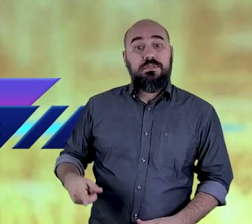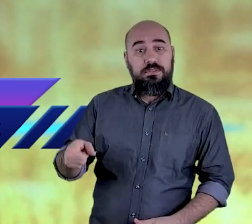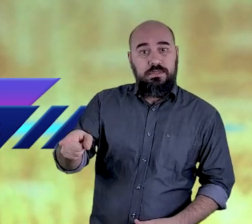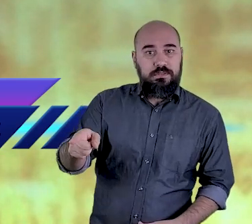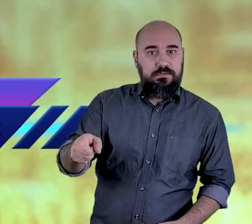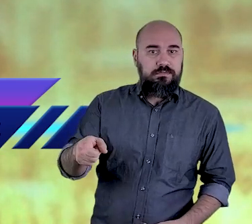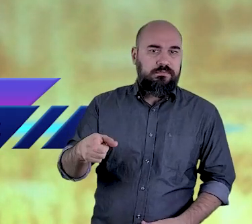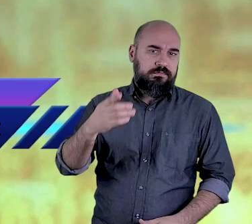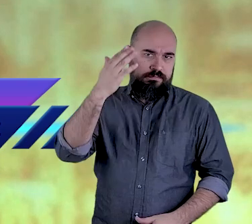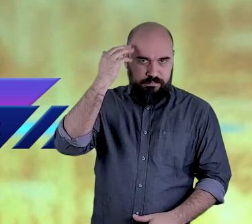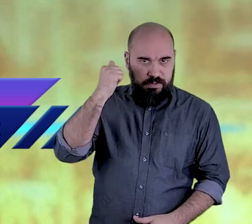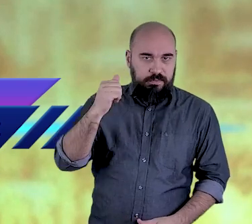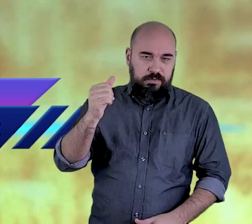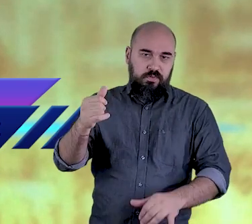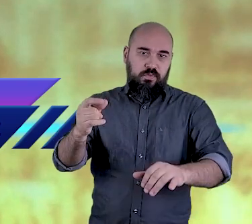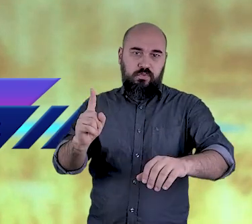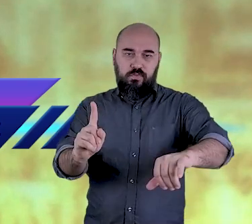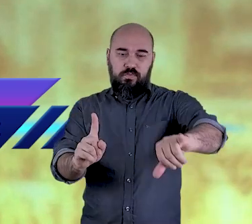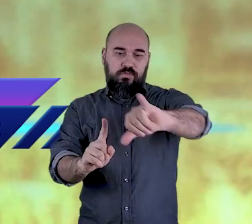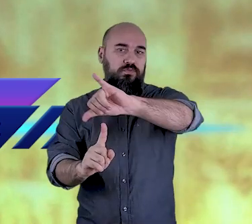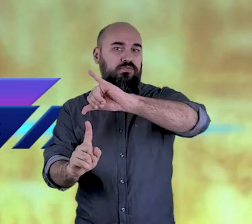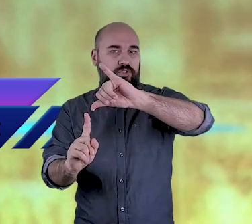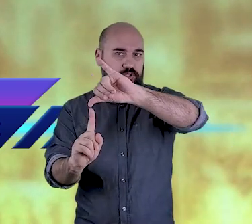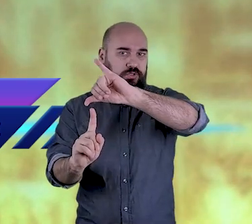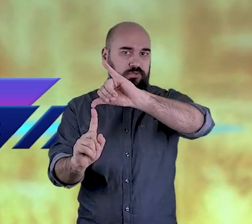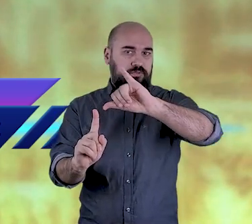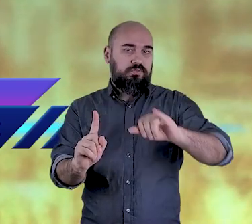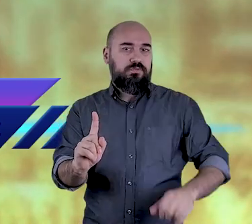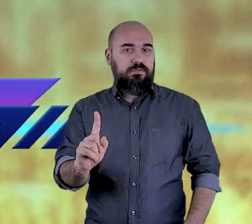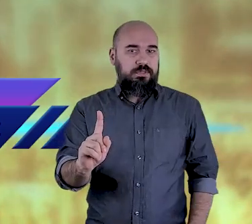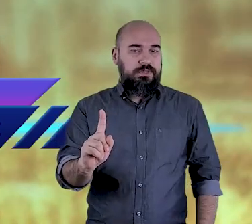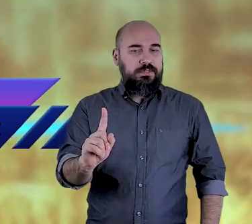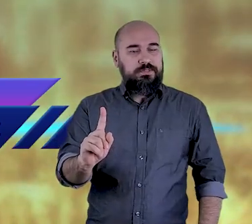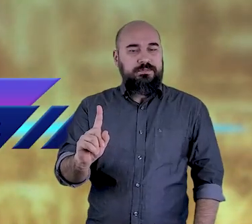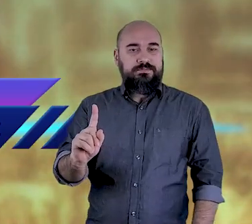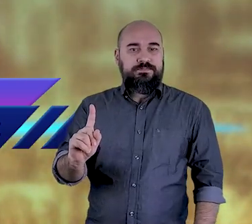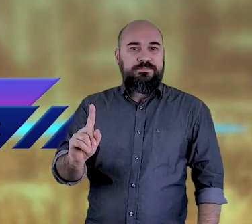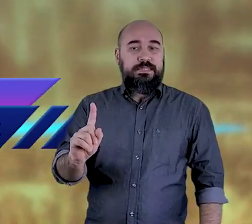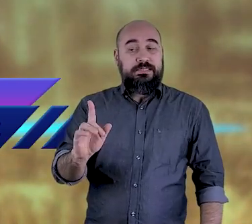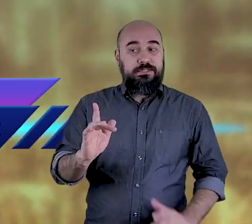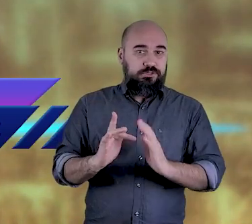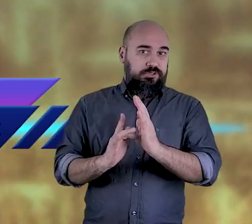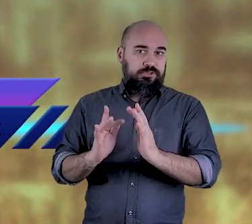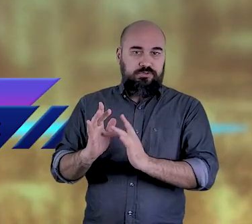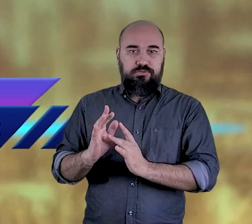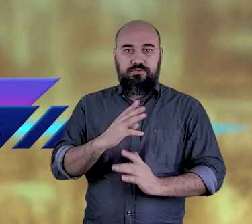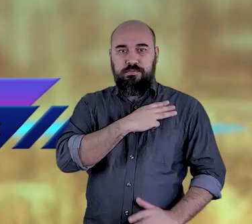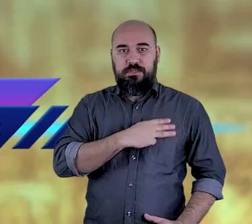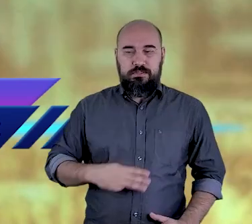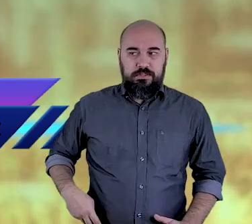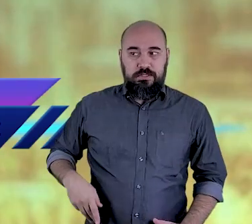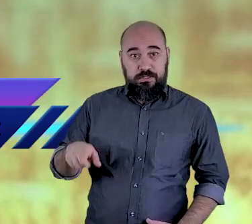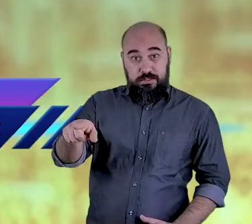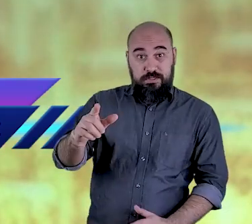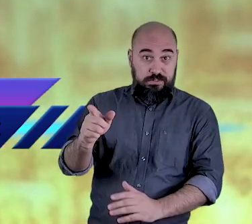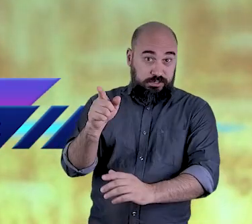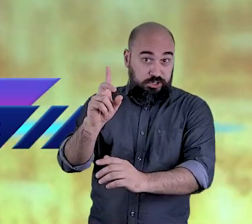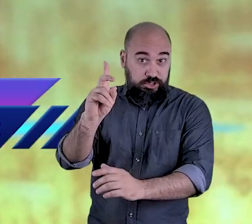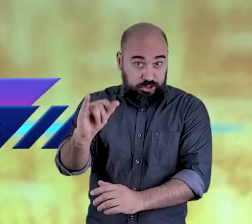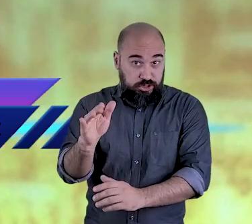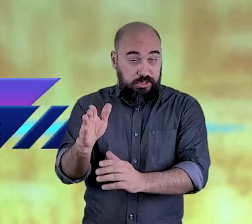hebraico que quer dizer ungido precisamente neste ano Jesus Cristo o Messias foi batizado